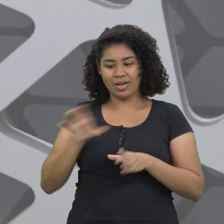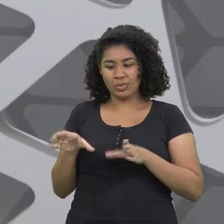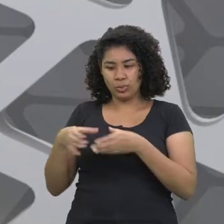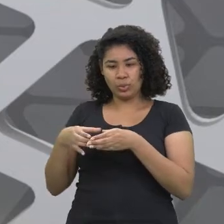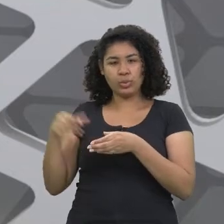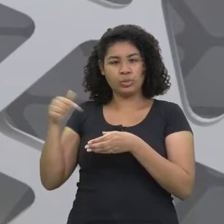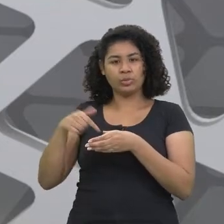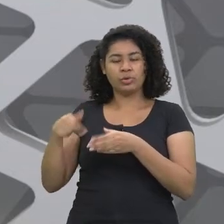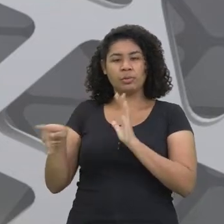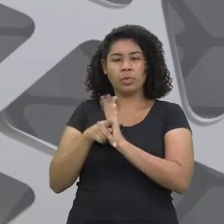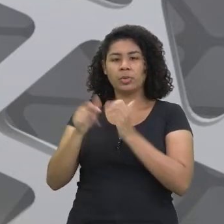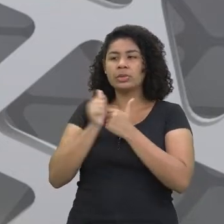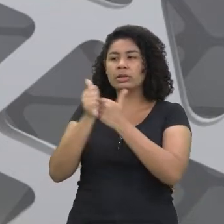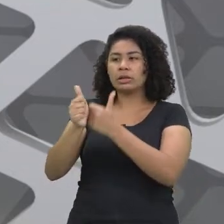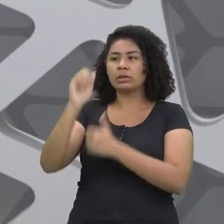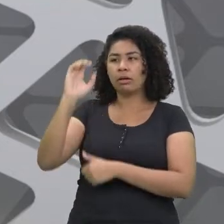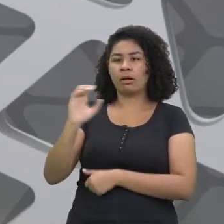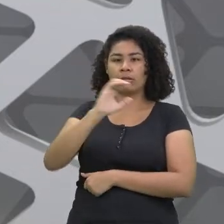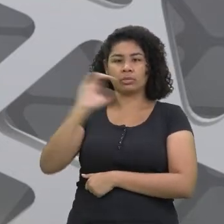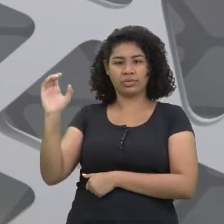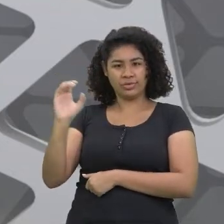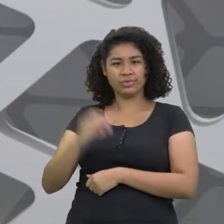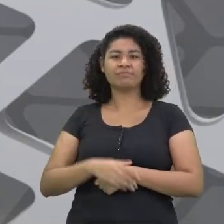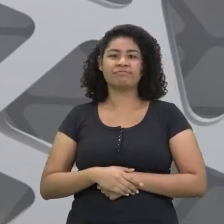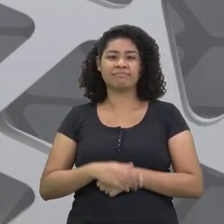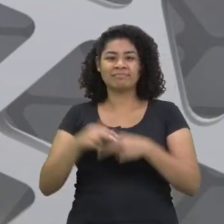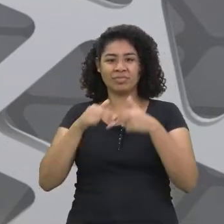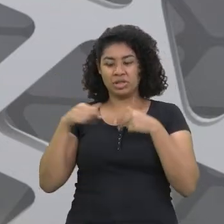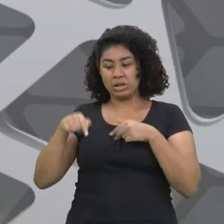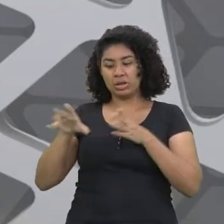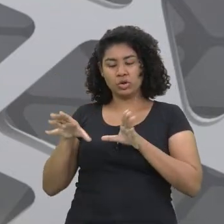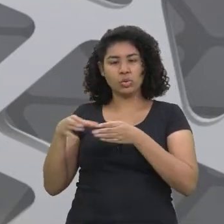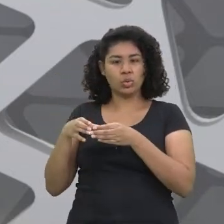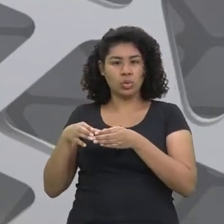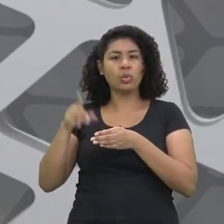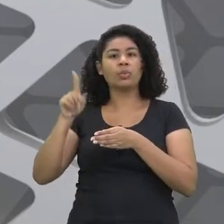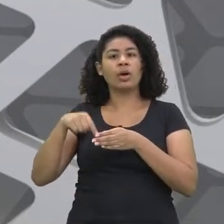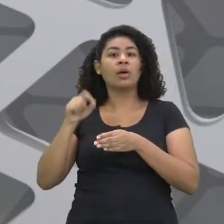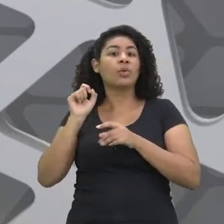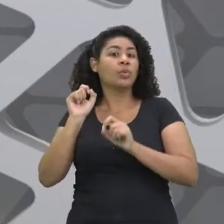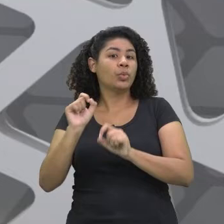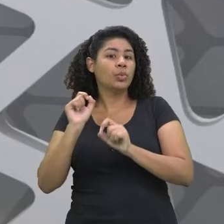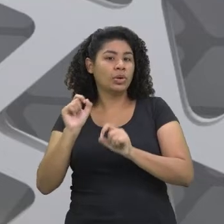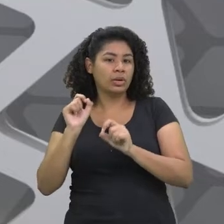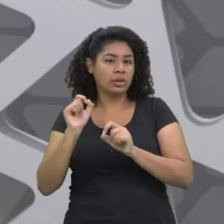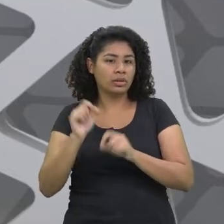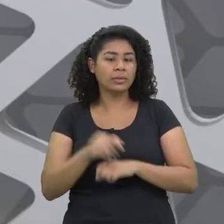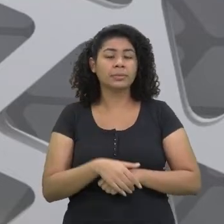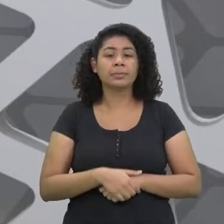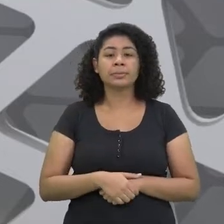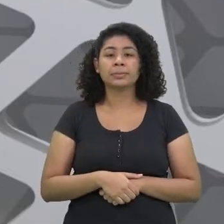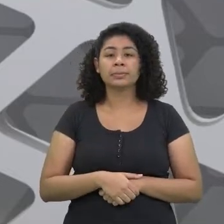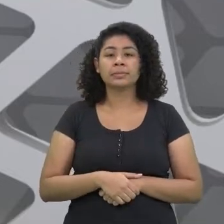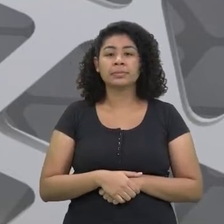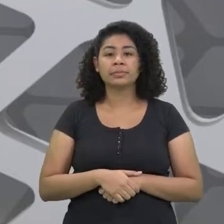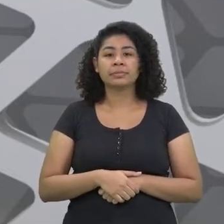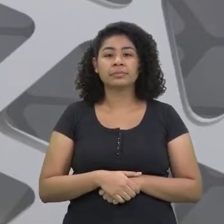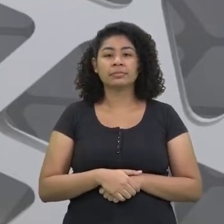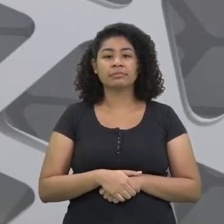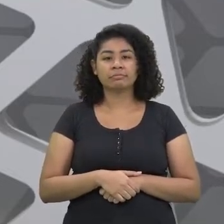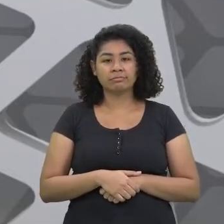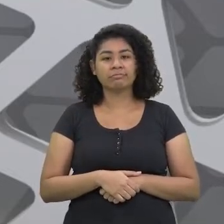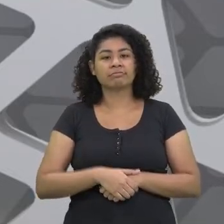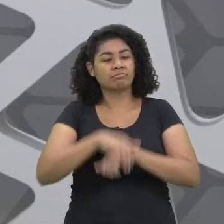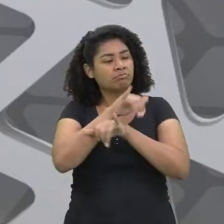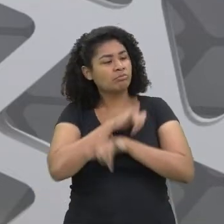de Cristo, soldados da igreja, ali que seriam treinados para levar, seriam responsáveis por levar as boas novas